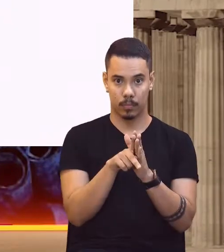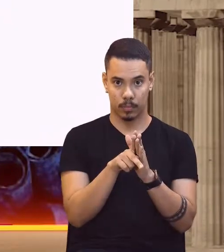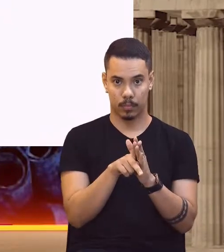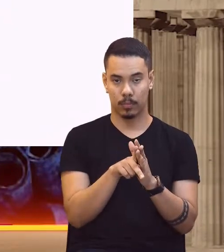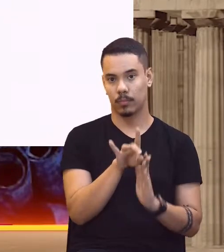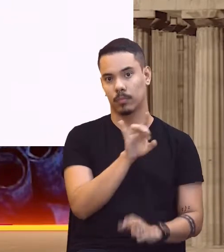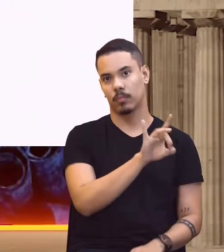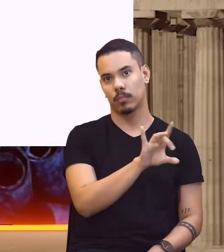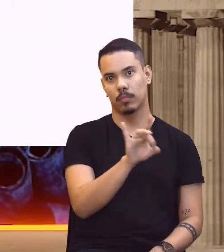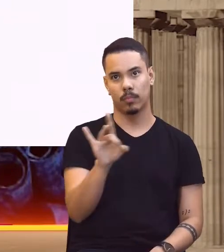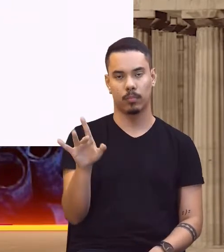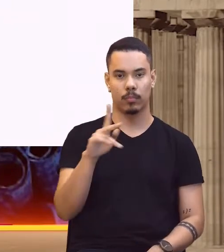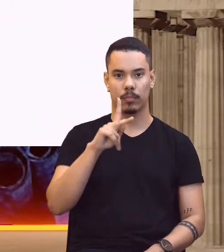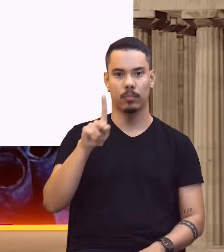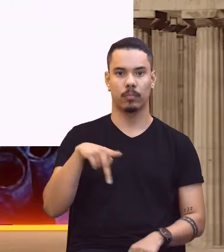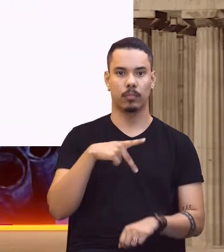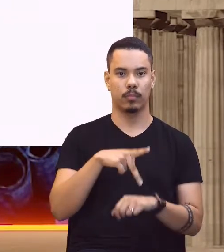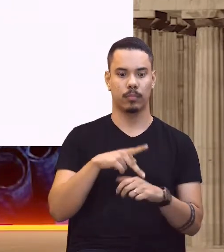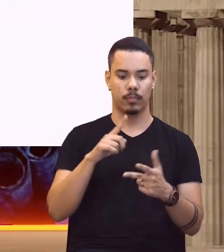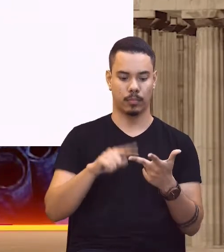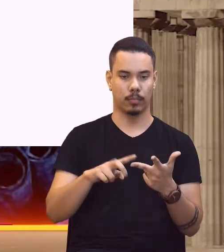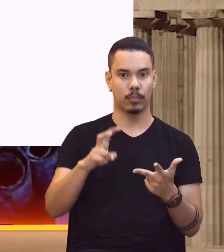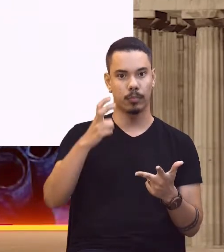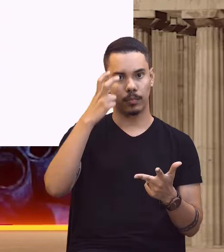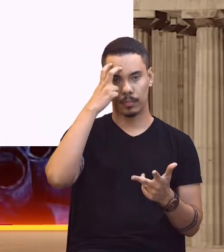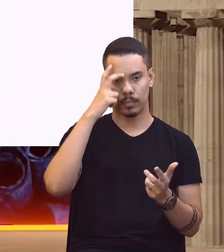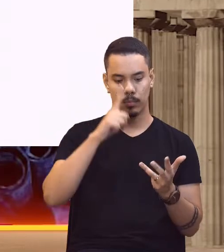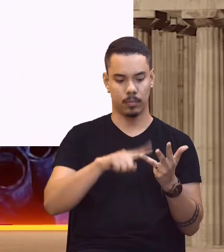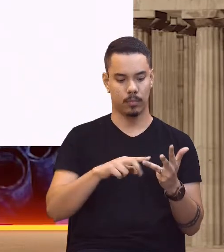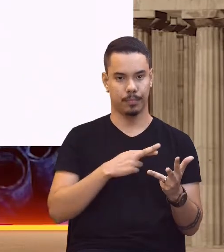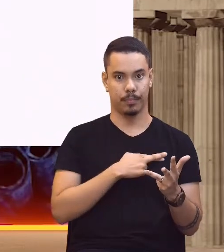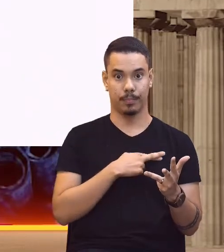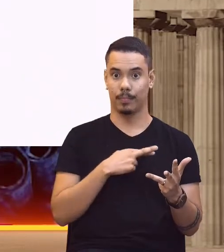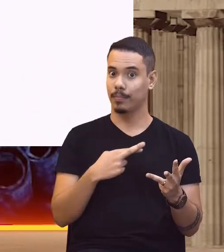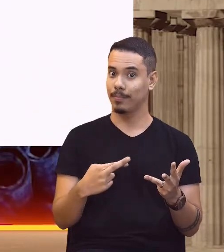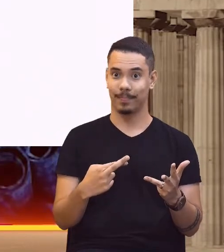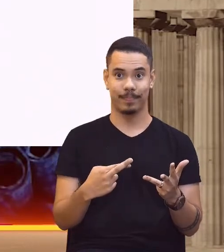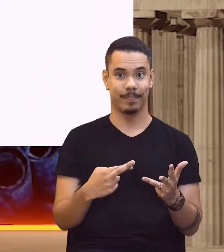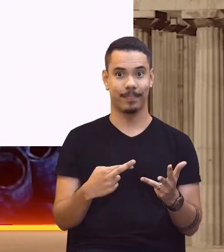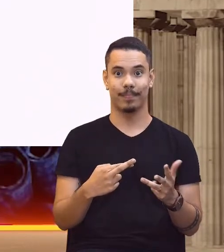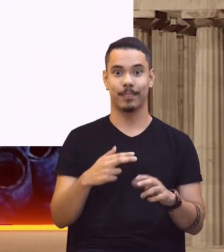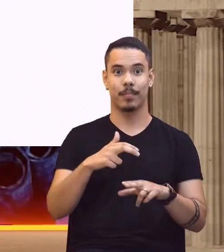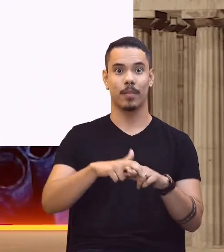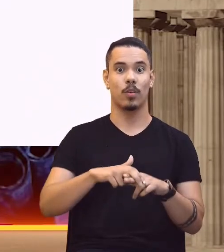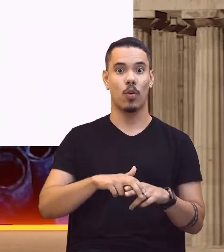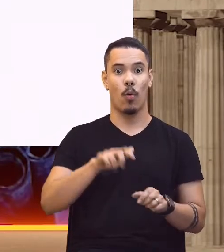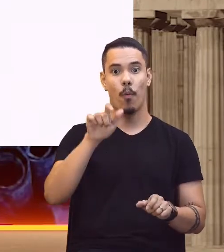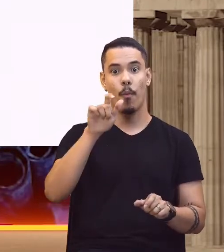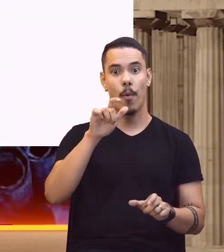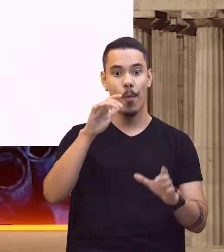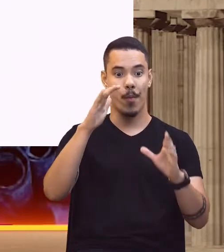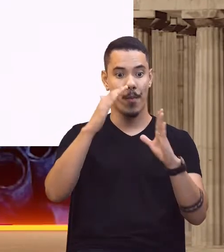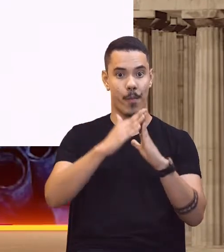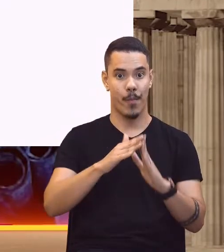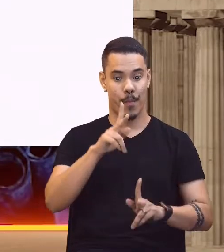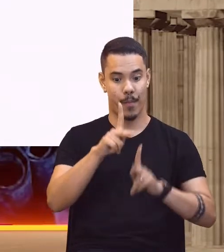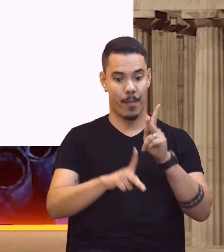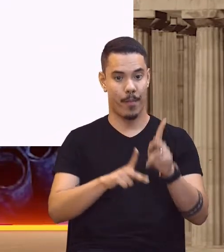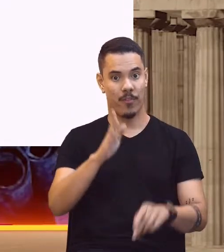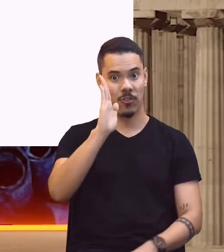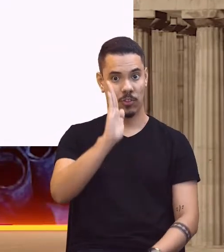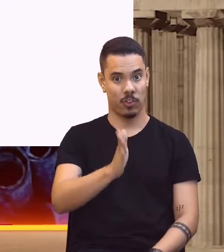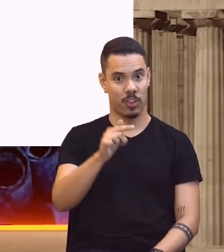país, cultura, religião, ou seja, nos povos que aqui habitavam essa região do